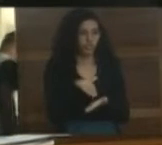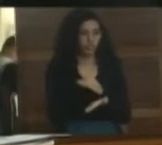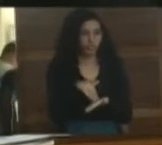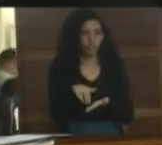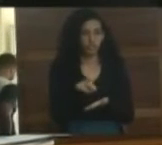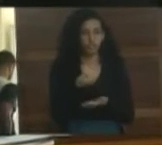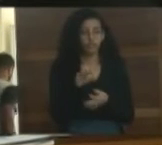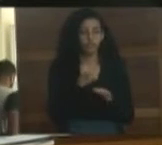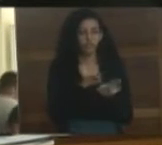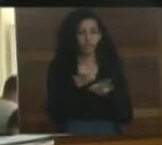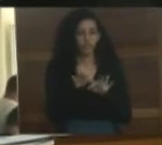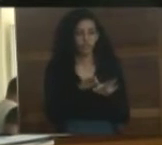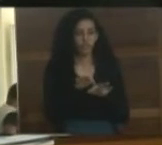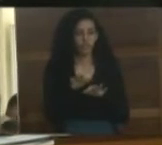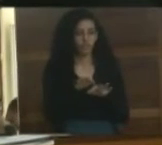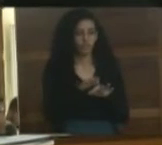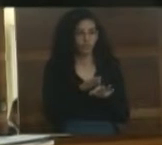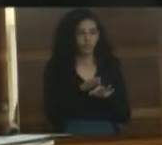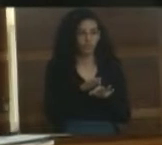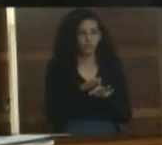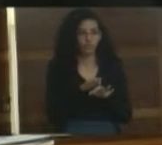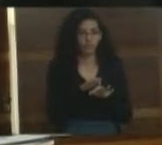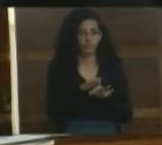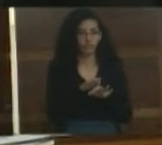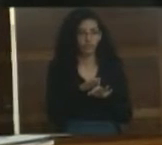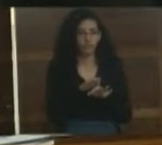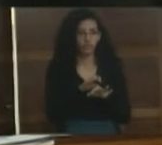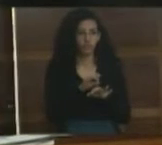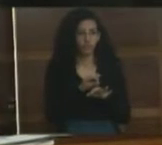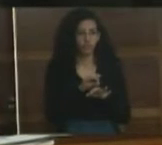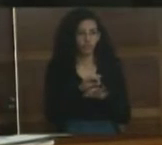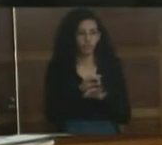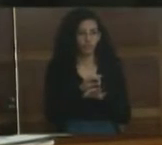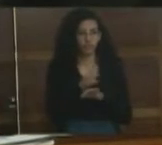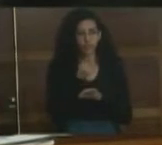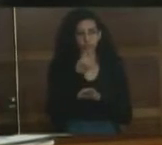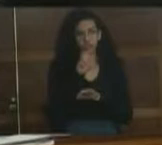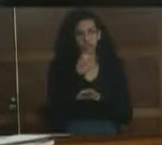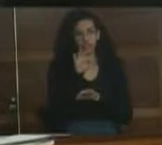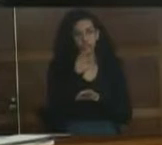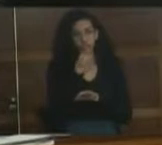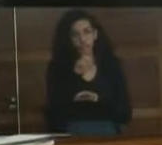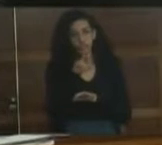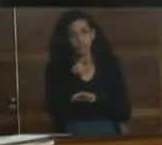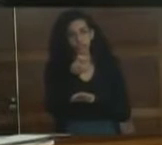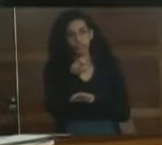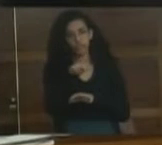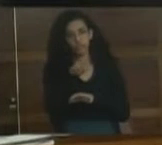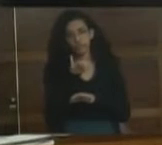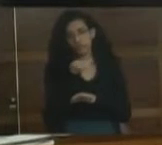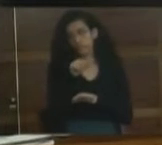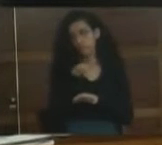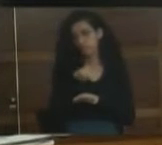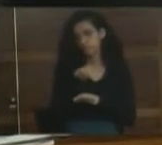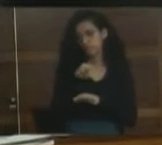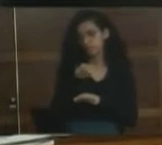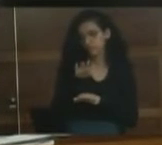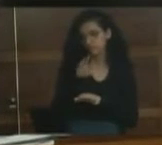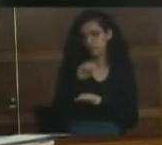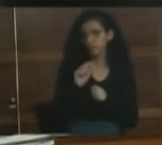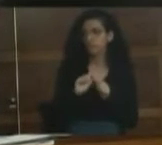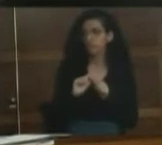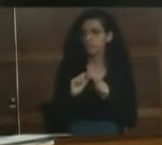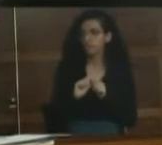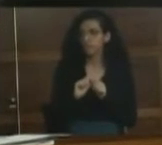o projeto do recadastramento georreferenciamento da prefeitura está sendo feito o cruzeiro foi aproveita foi